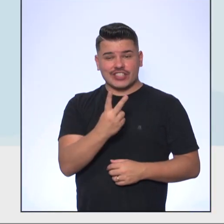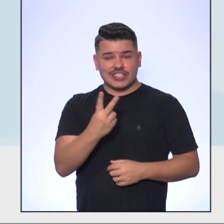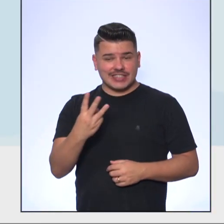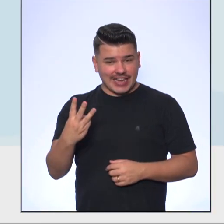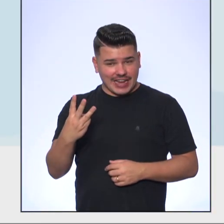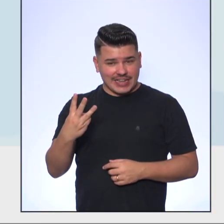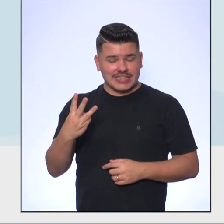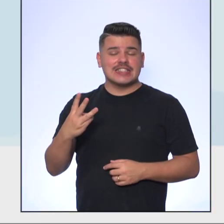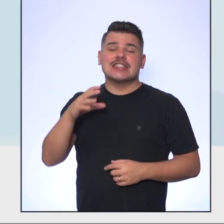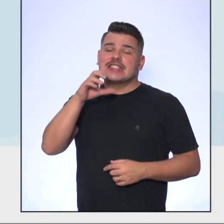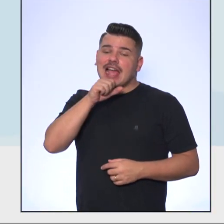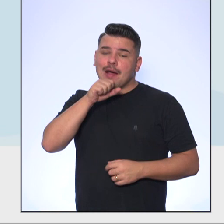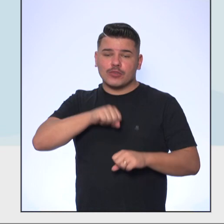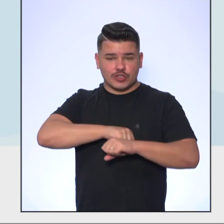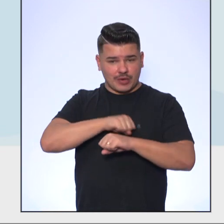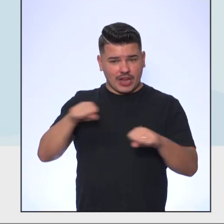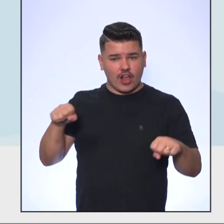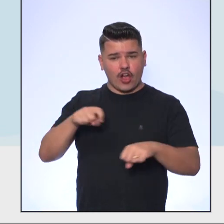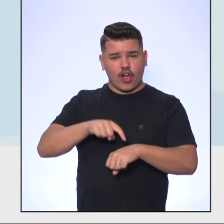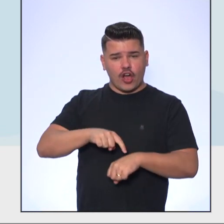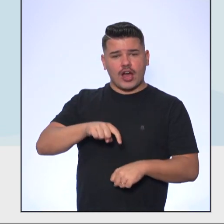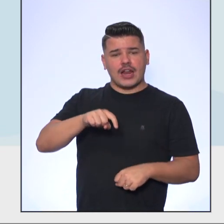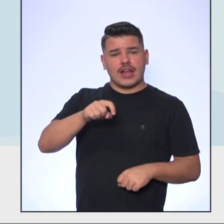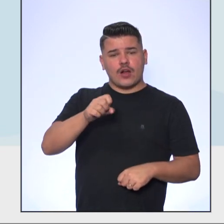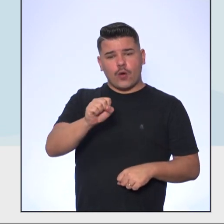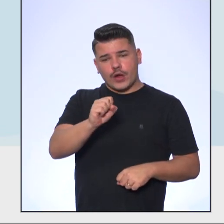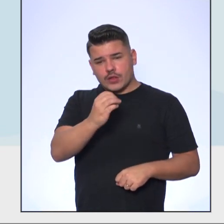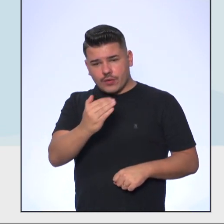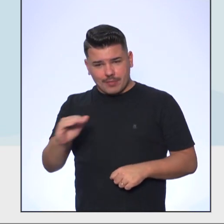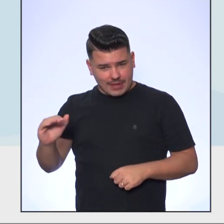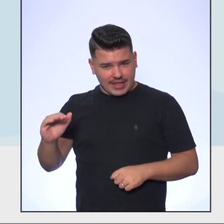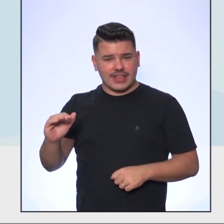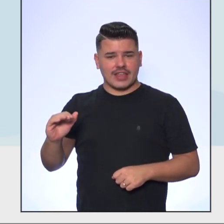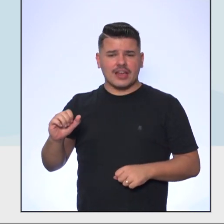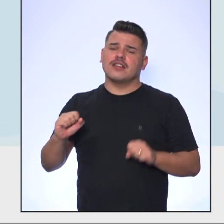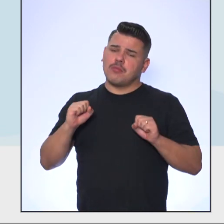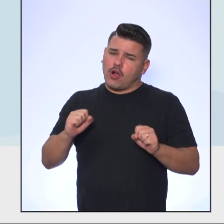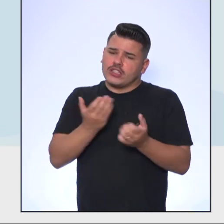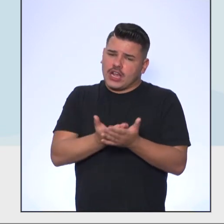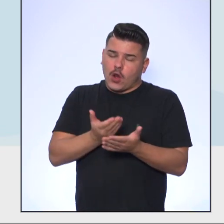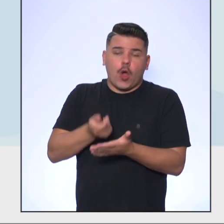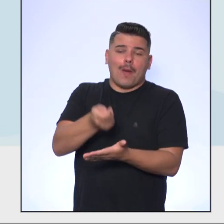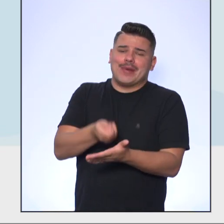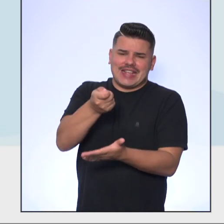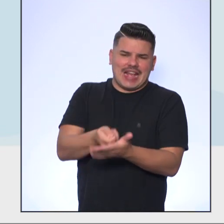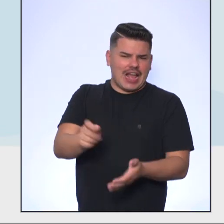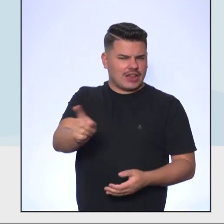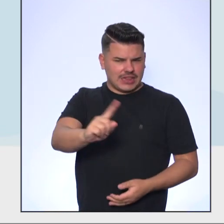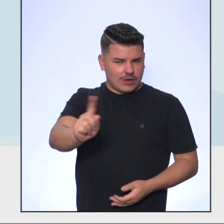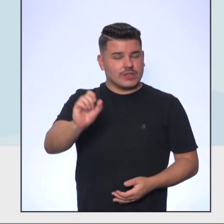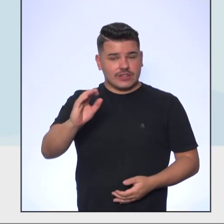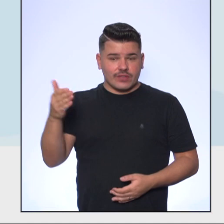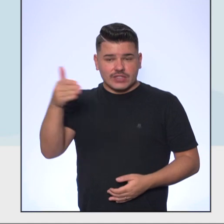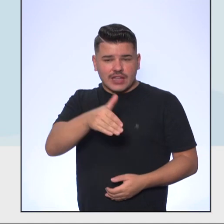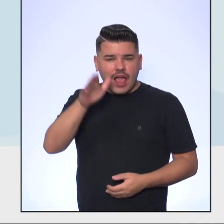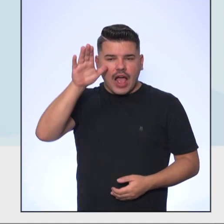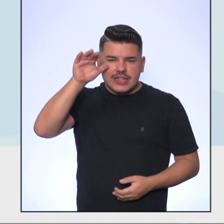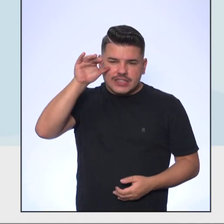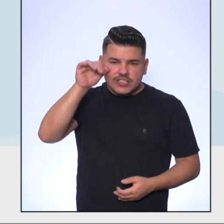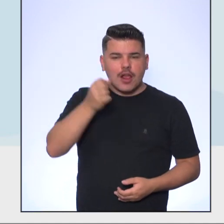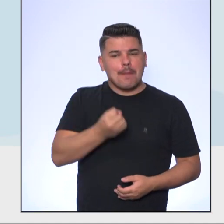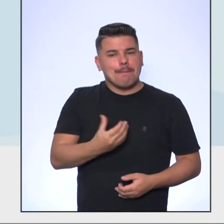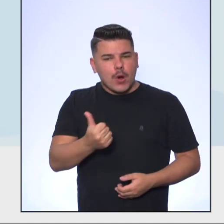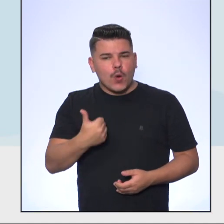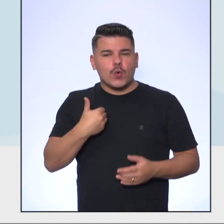sábado, não é obrigatório, se não quer, não vai vir, mas se você quer, você vai ter aula com professores de cursinhos,